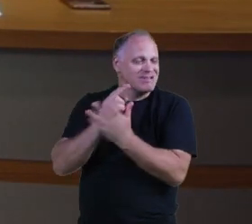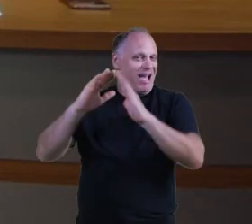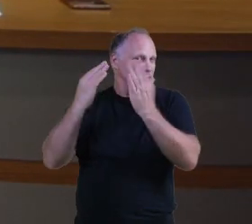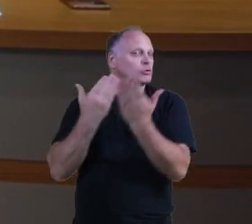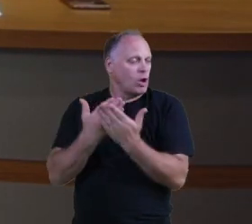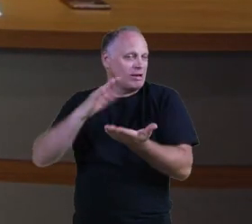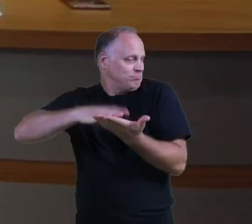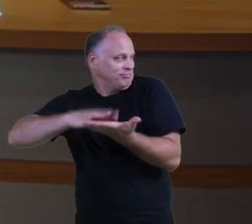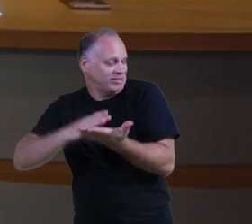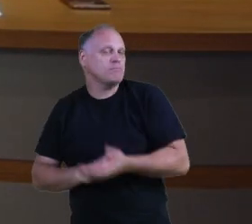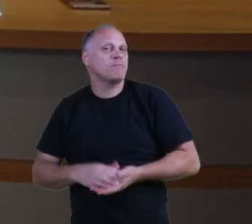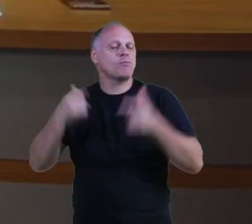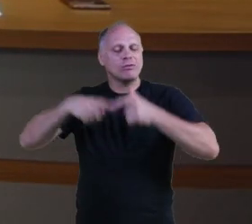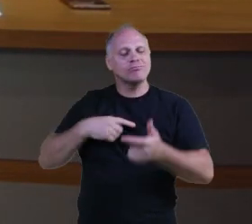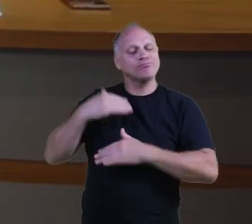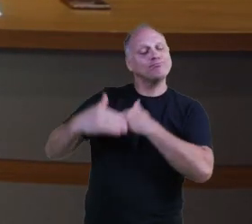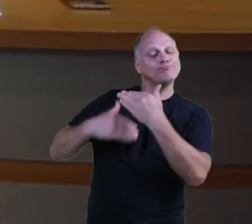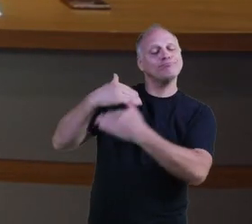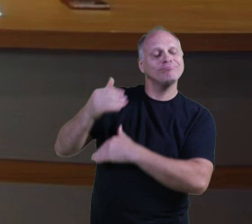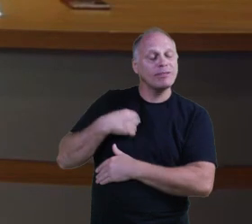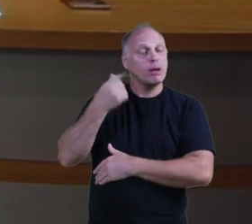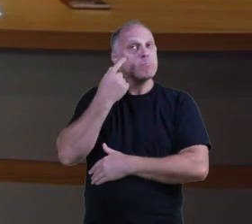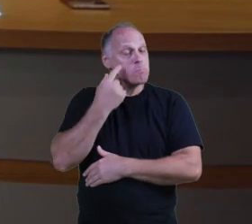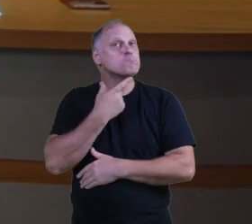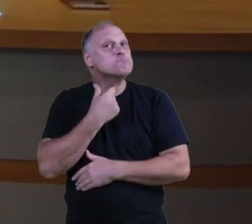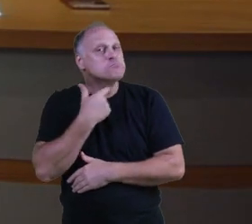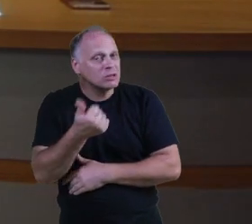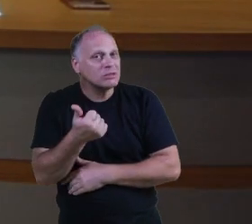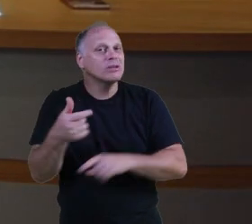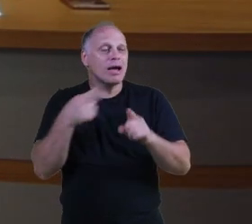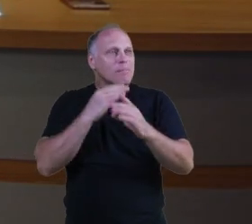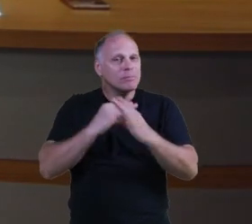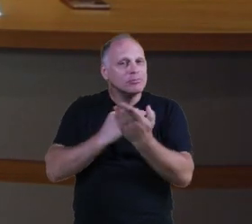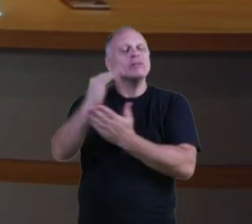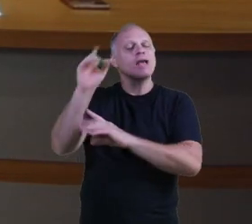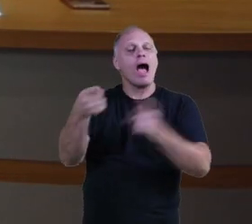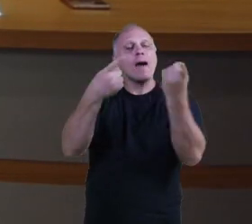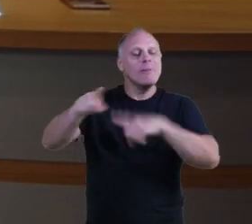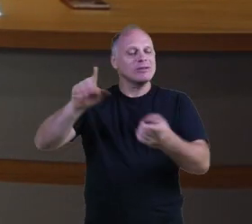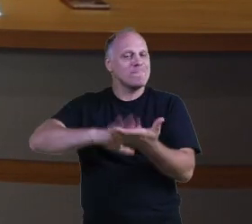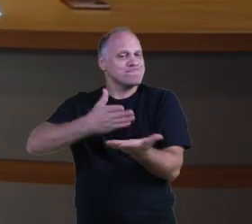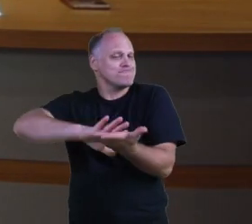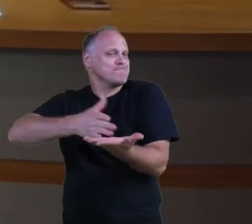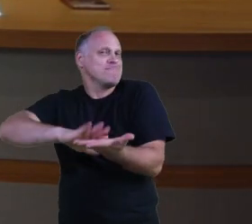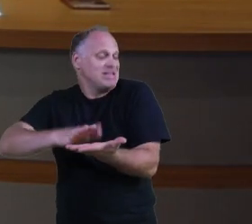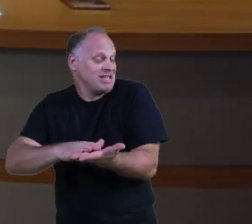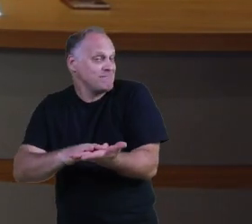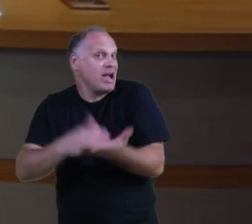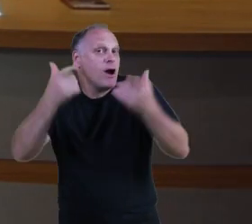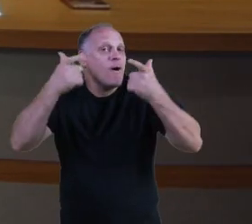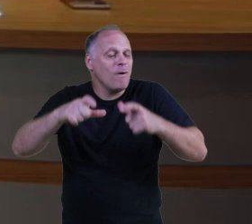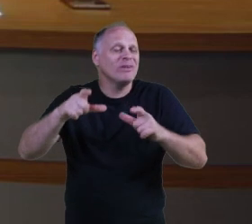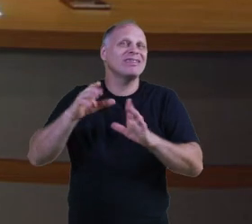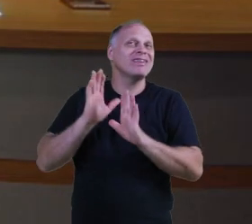dentro da Cruzeiro, onde comecei a desenvolver e caí na música,